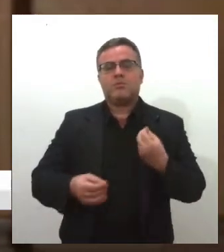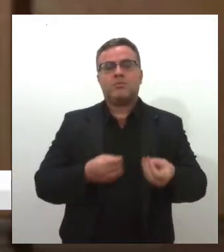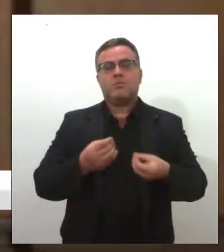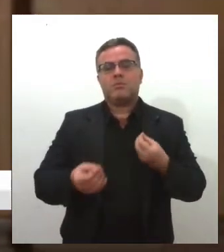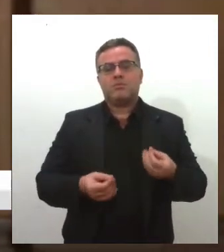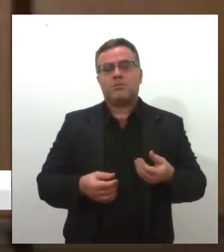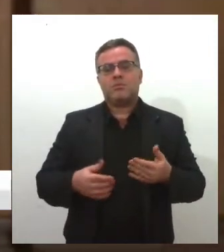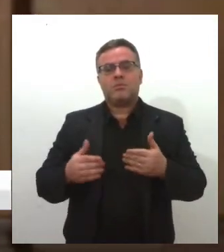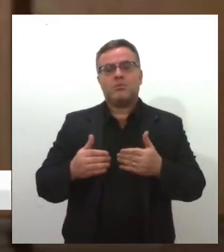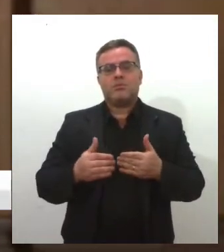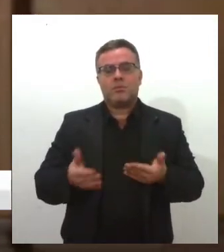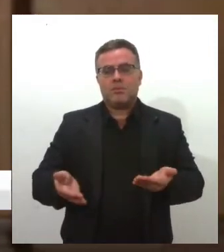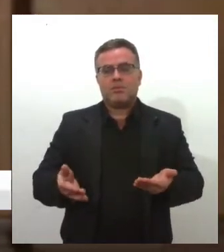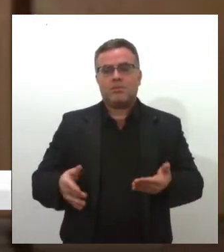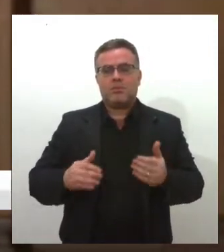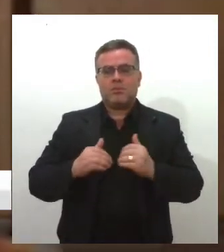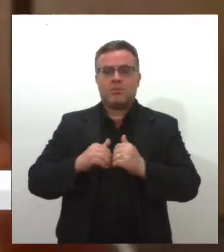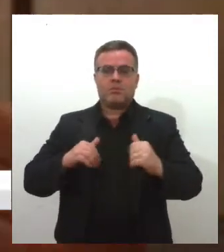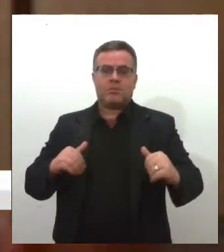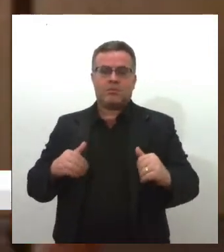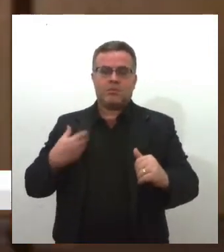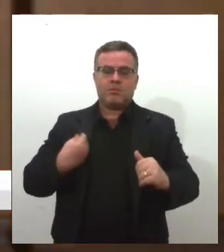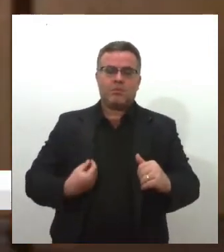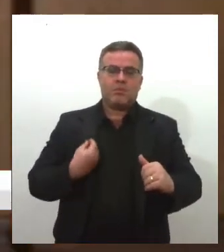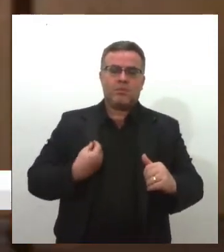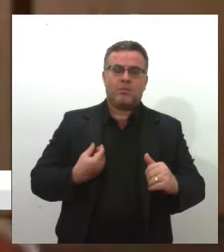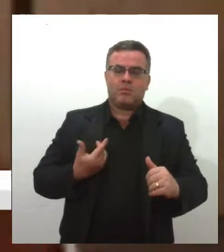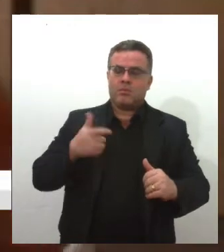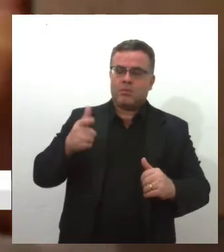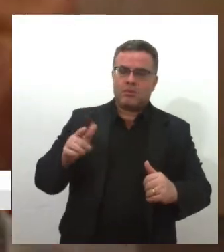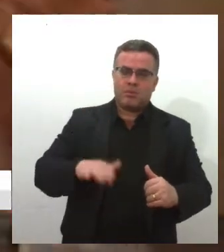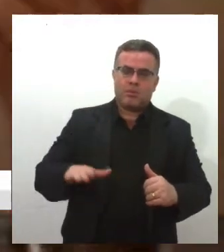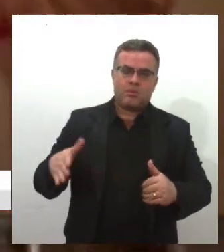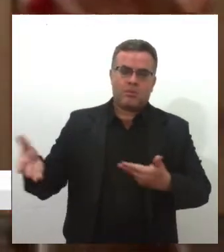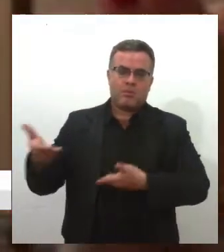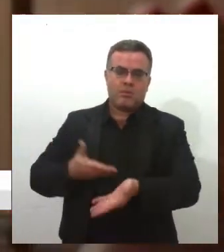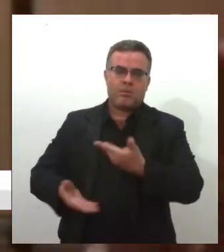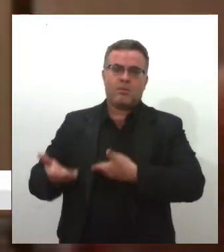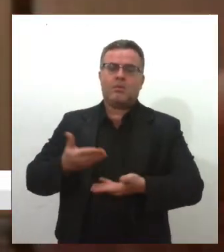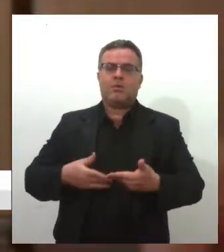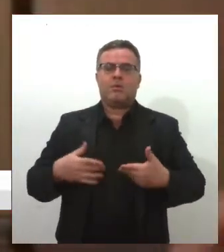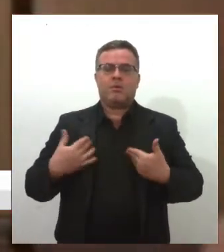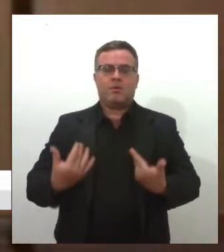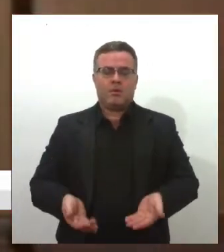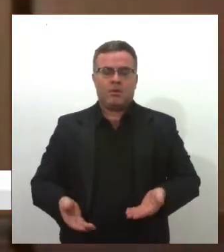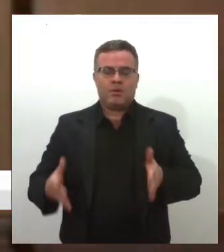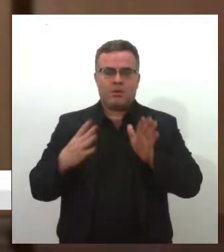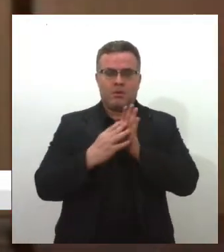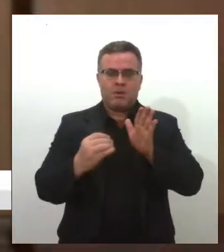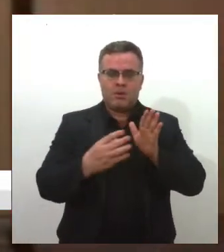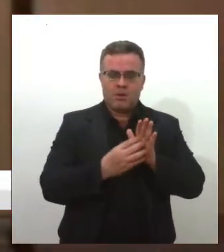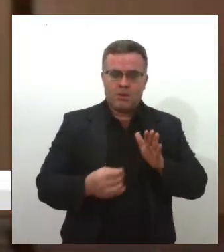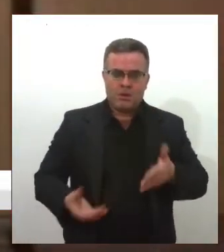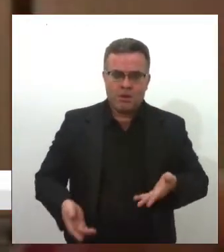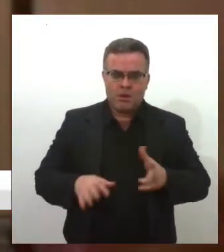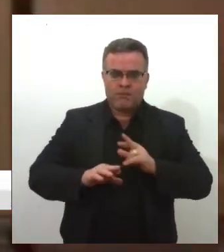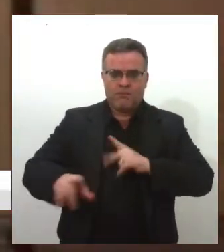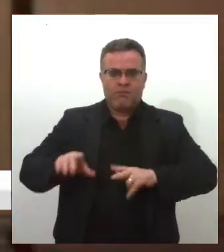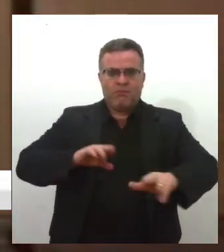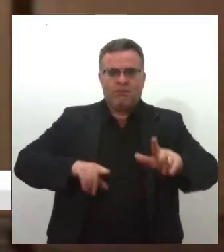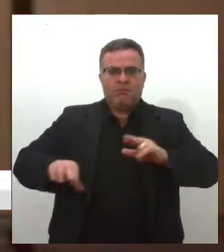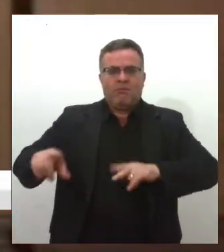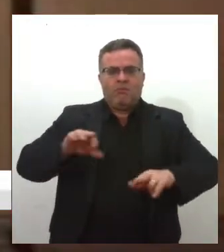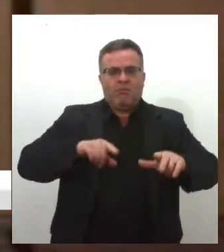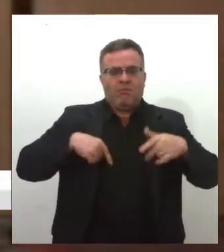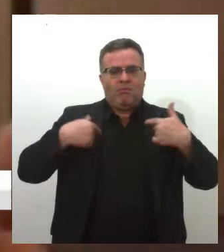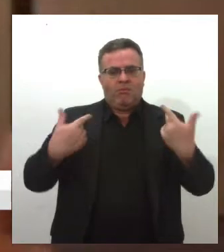do convívio, como falei, com outras crianças, com modelos e pontos de vista diferentes